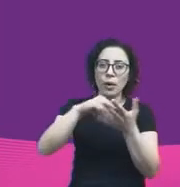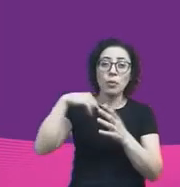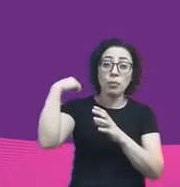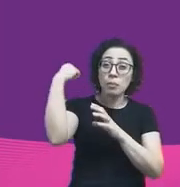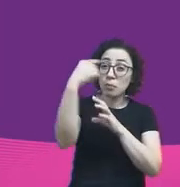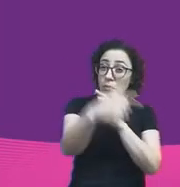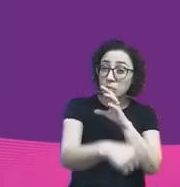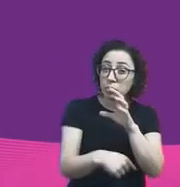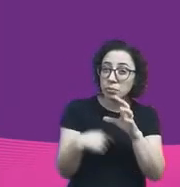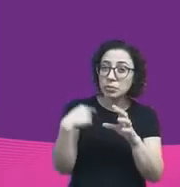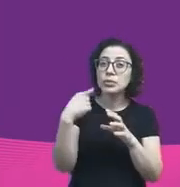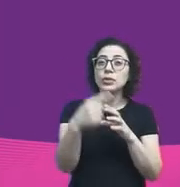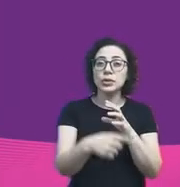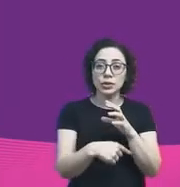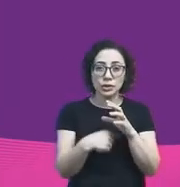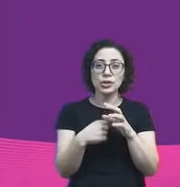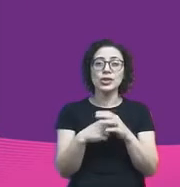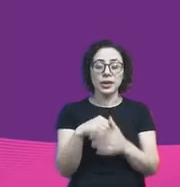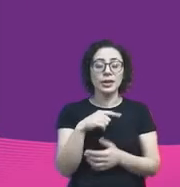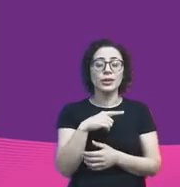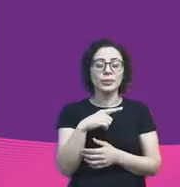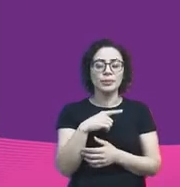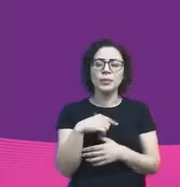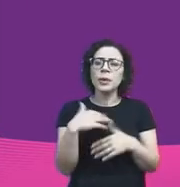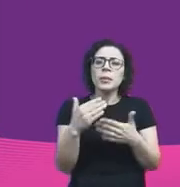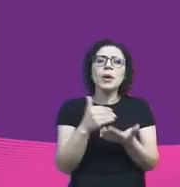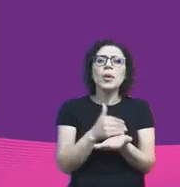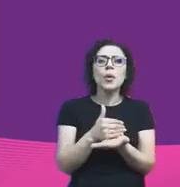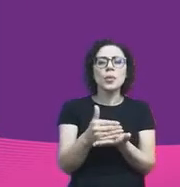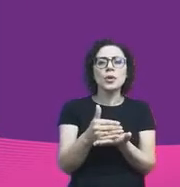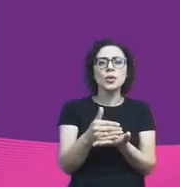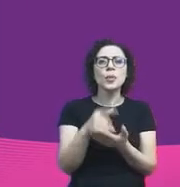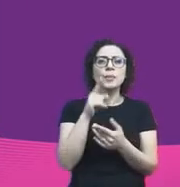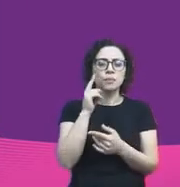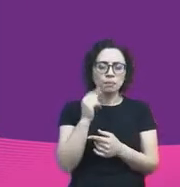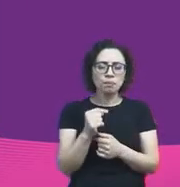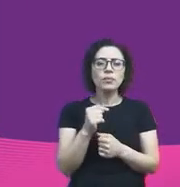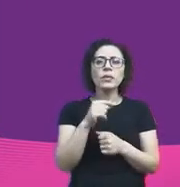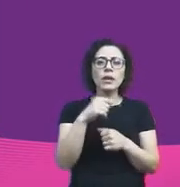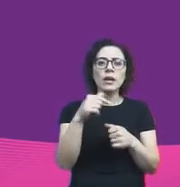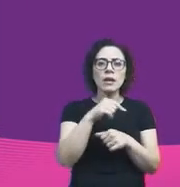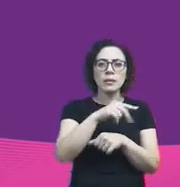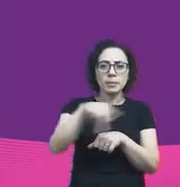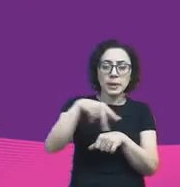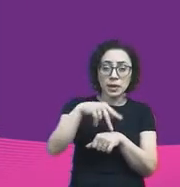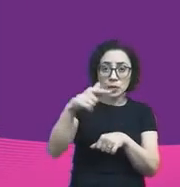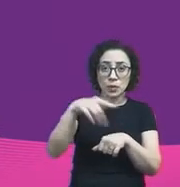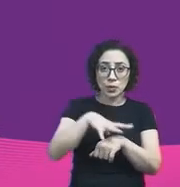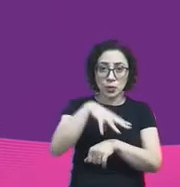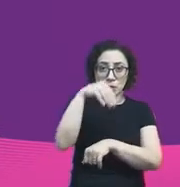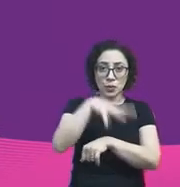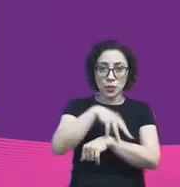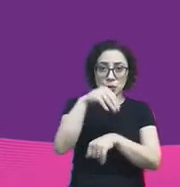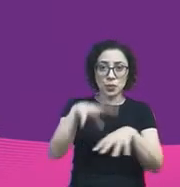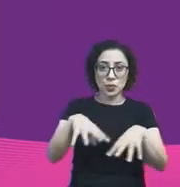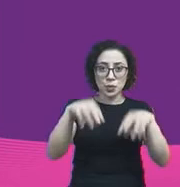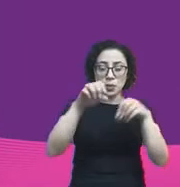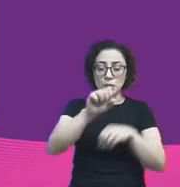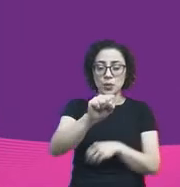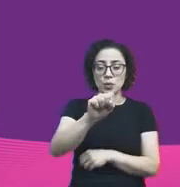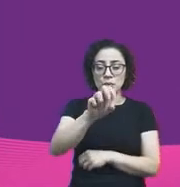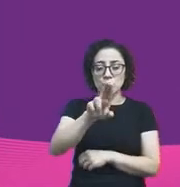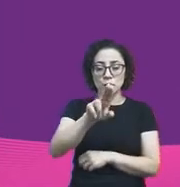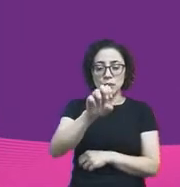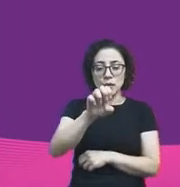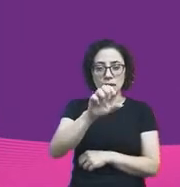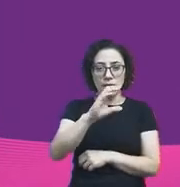A pesquisa do livro começa a partir de um acidente na Suécia, em Uppsala, em que tem uma colisão de dois ônibus, em